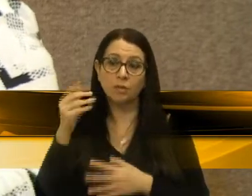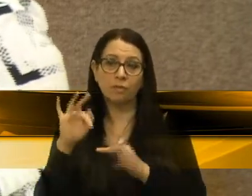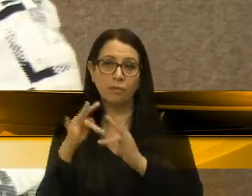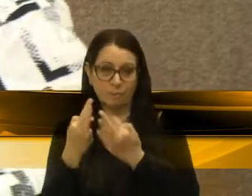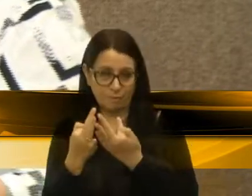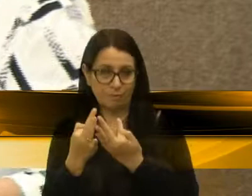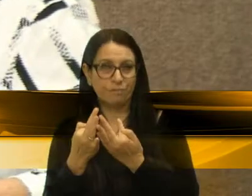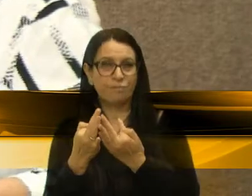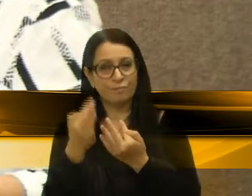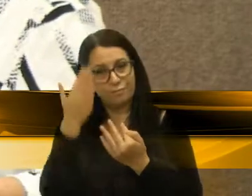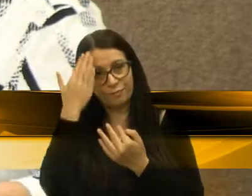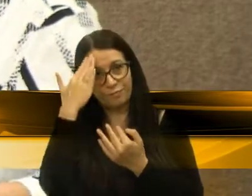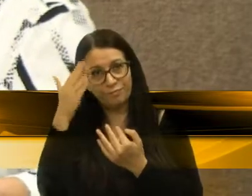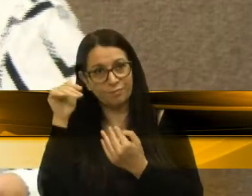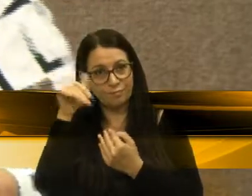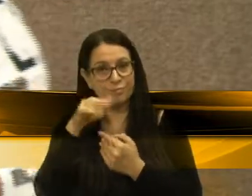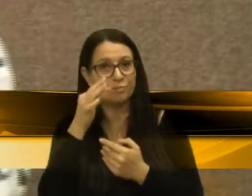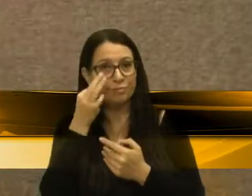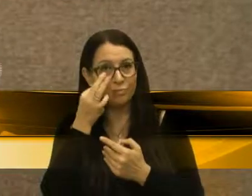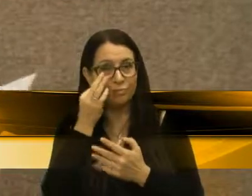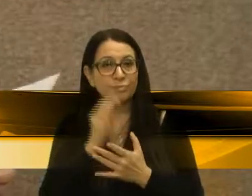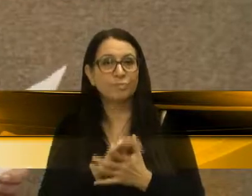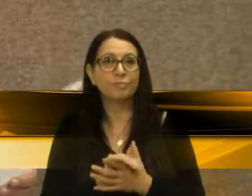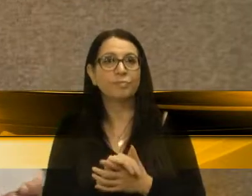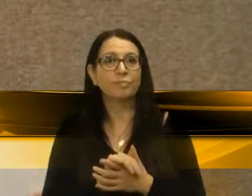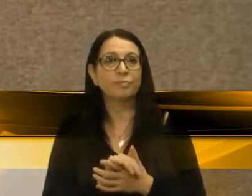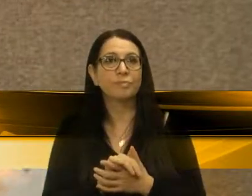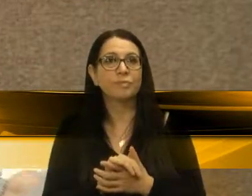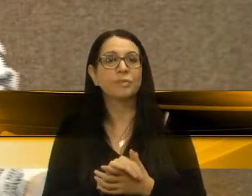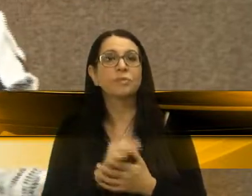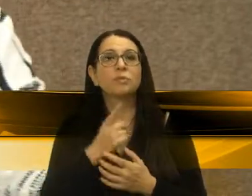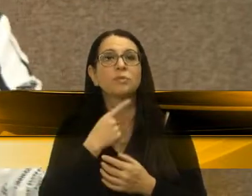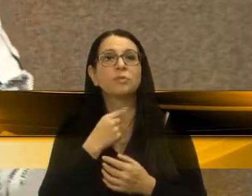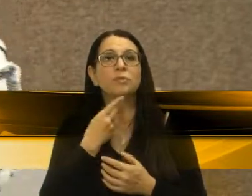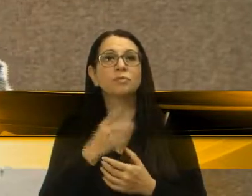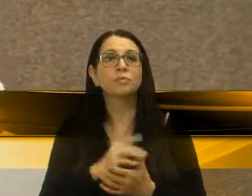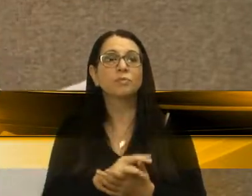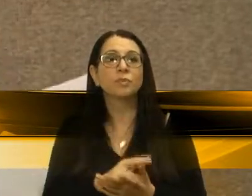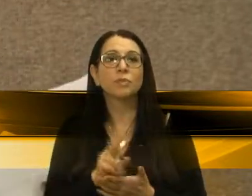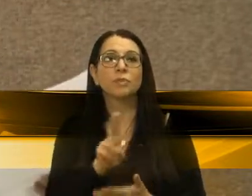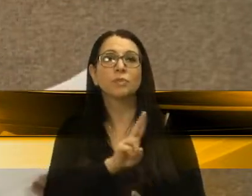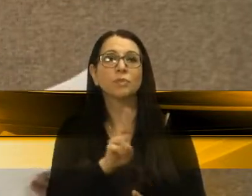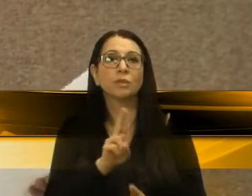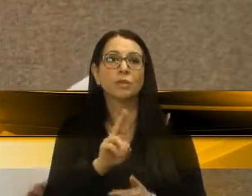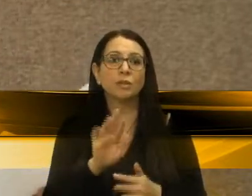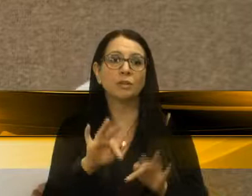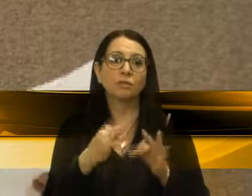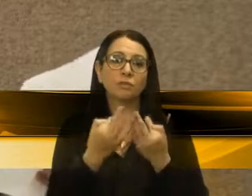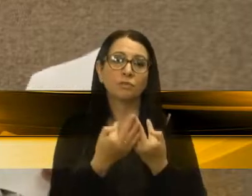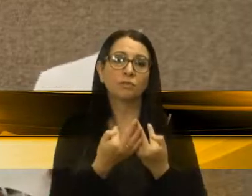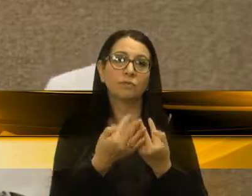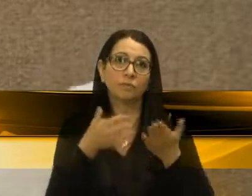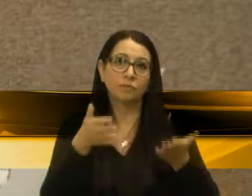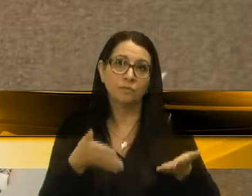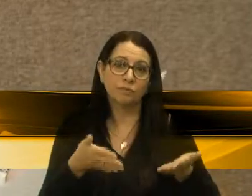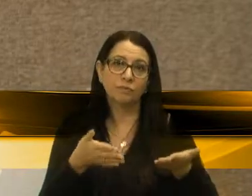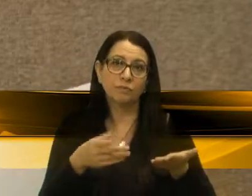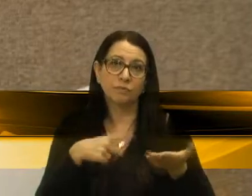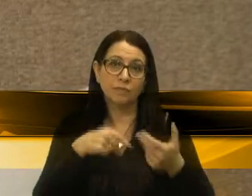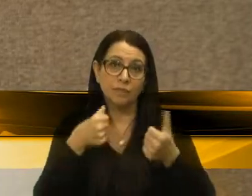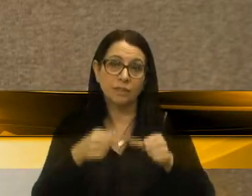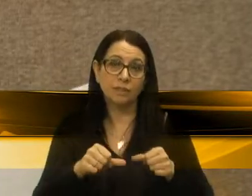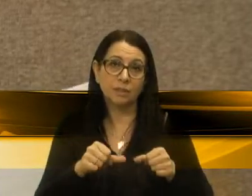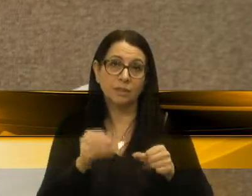famílias. Então, obrigada por estarem aqui, né? E eu gostaria de dizer o nome das famílias que hoje estão